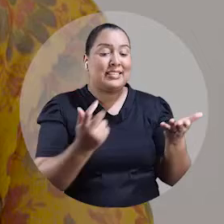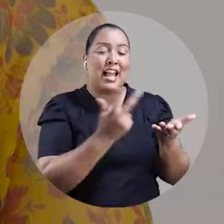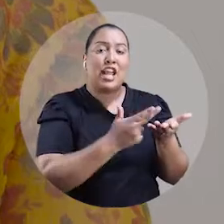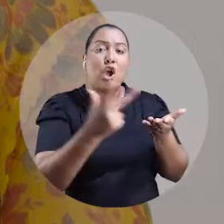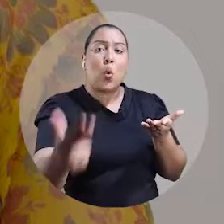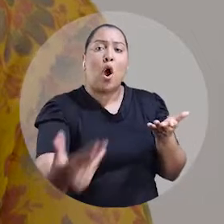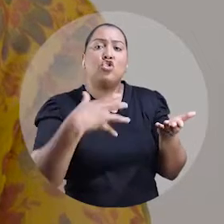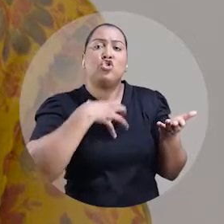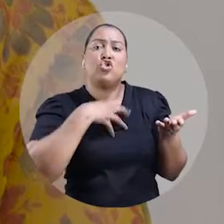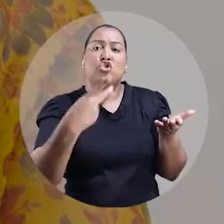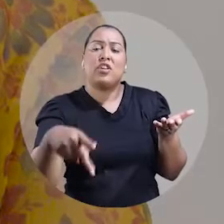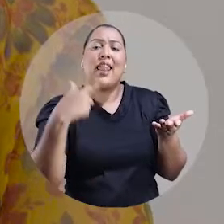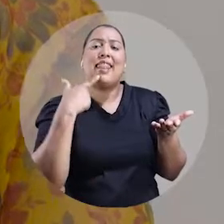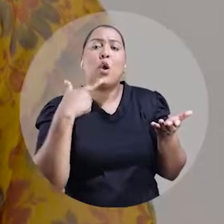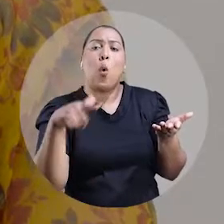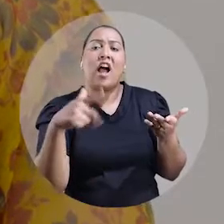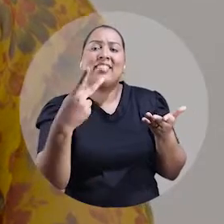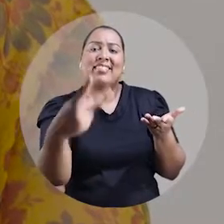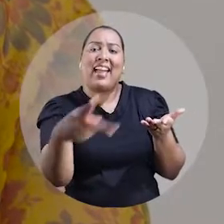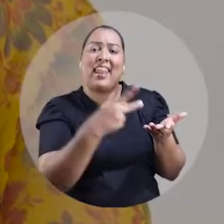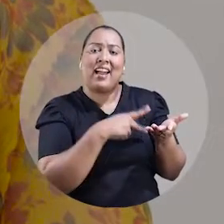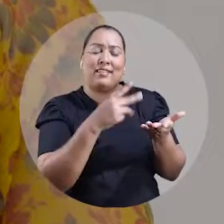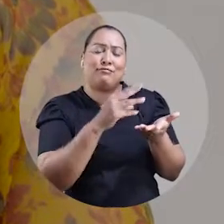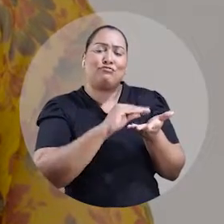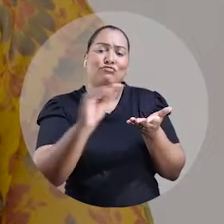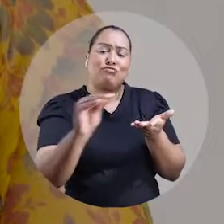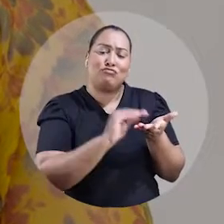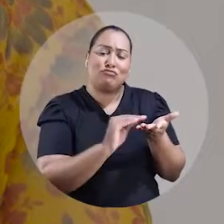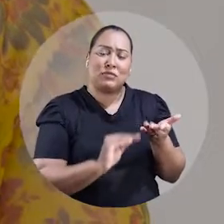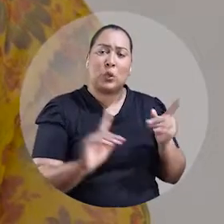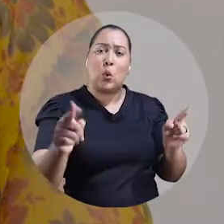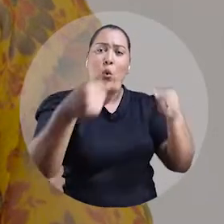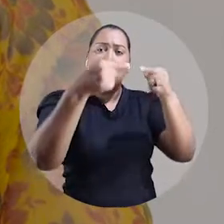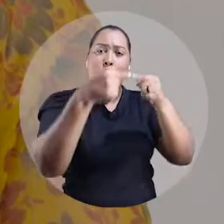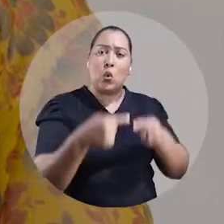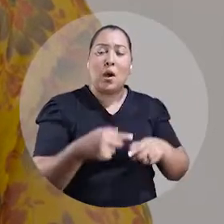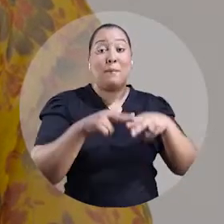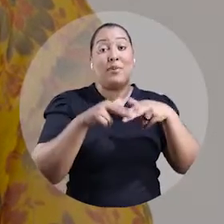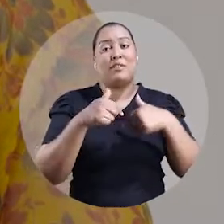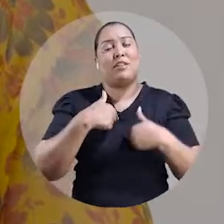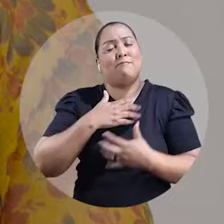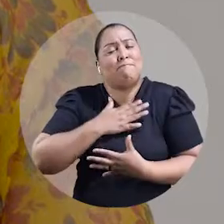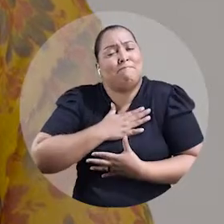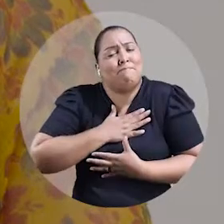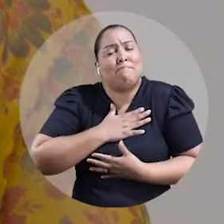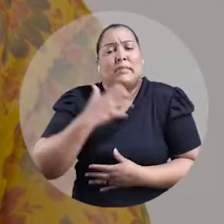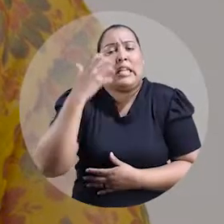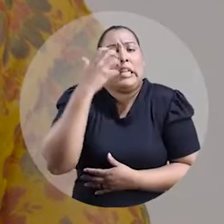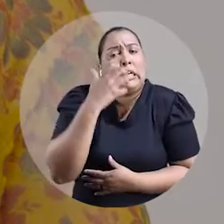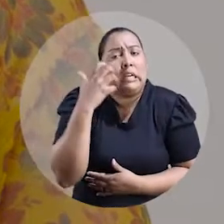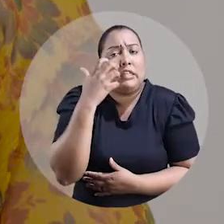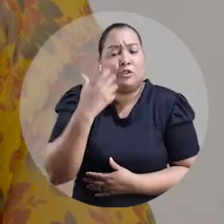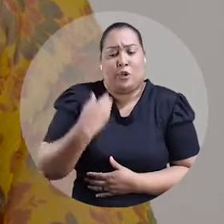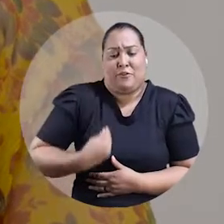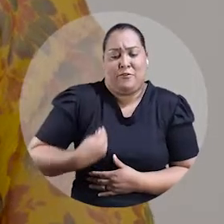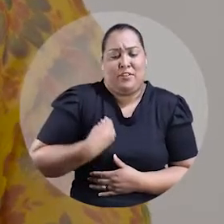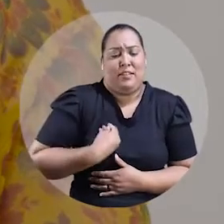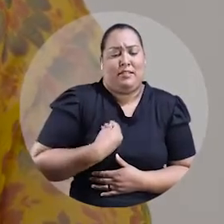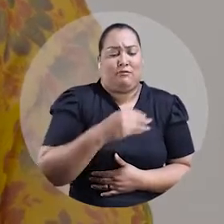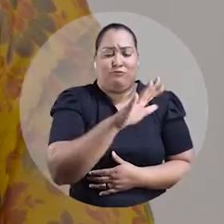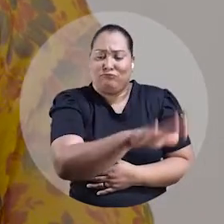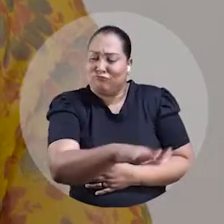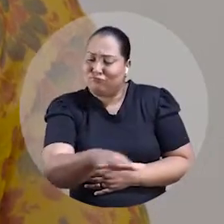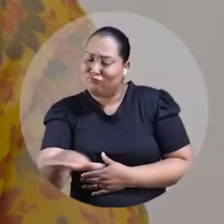a linguagem da criança, né? Mas eu assim, me encanto muito, né, com essa dimensão da vida,